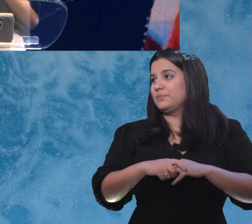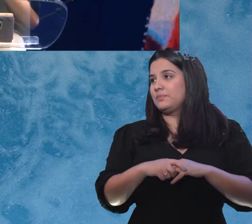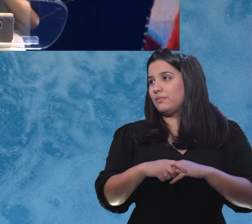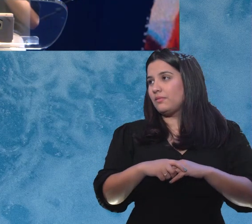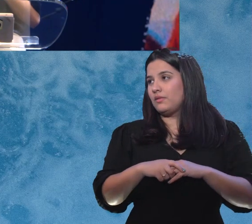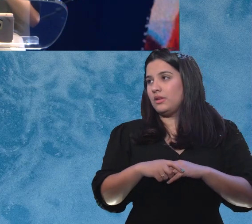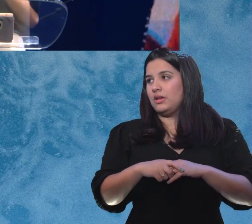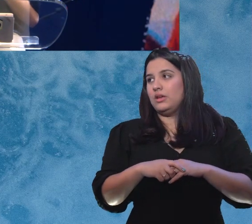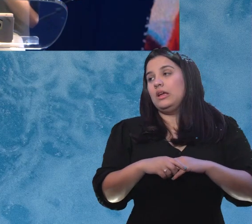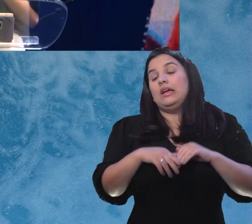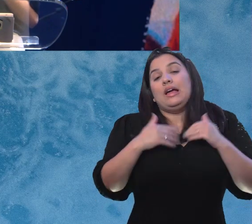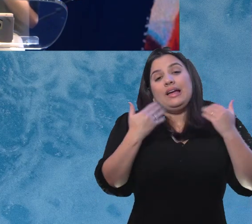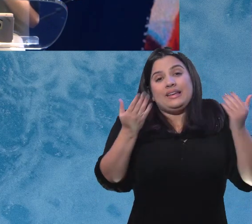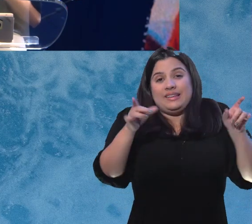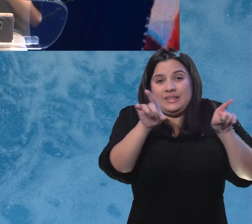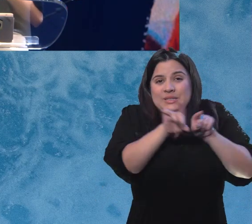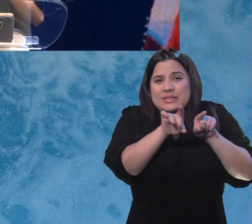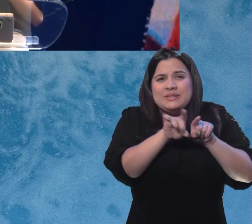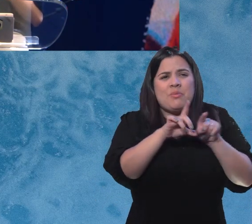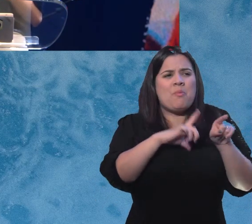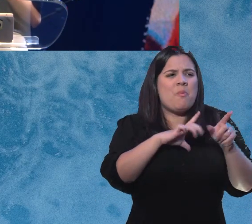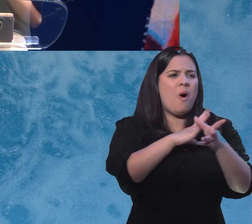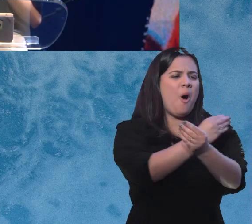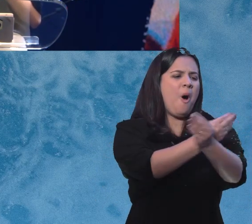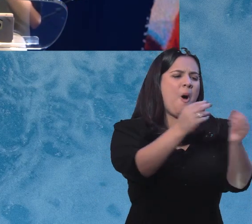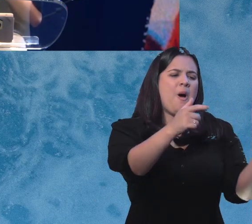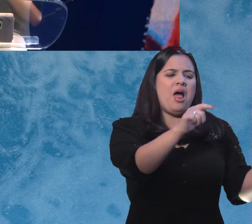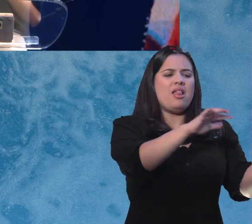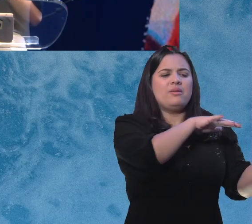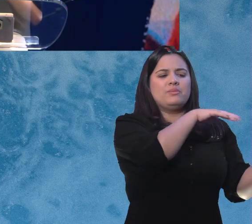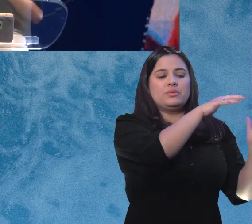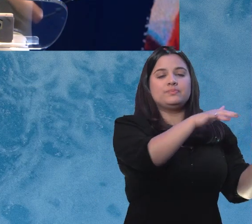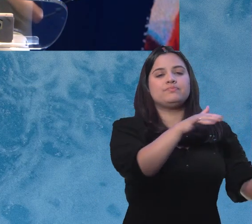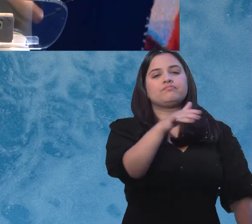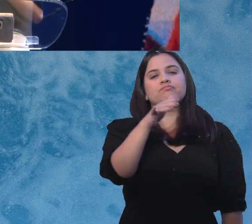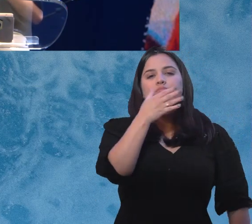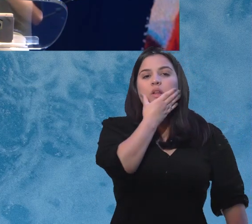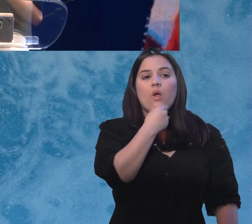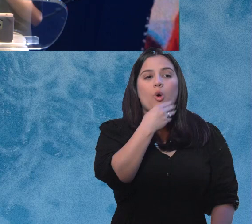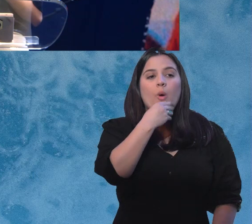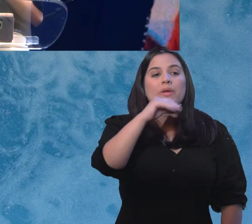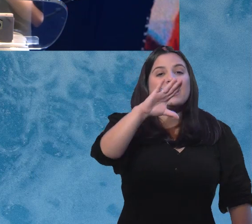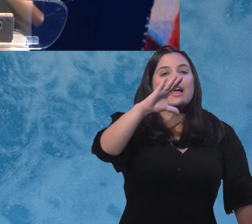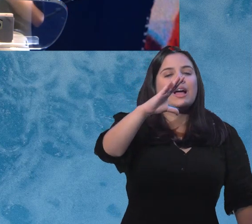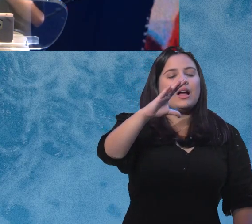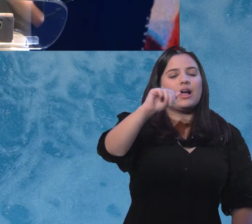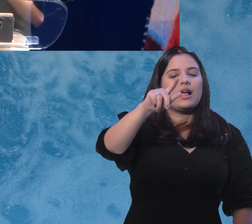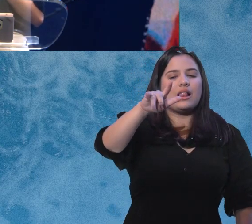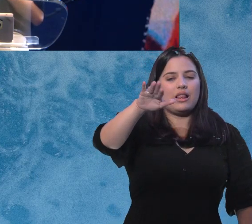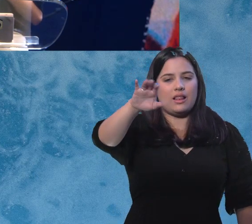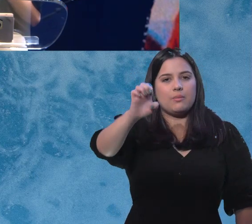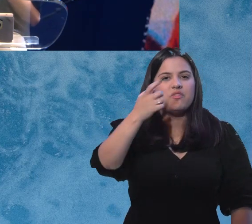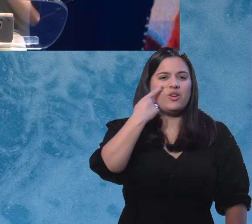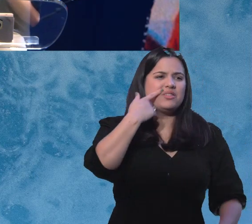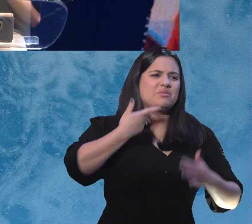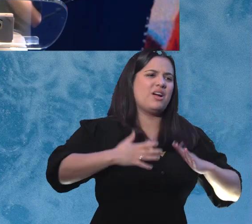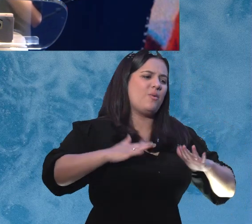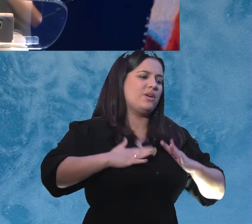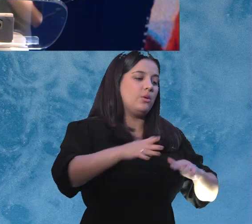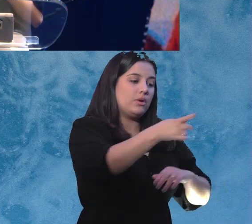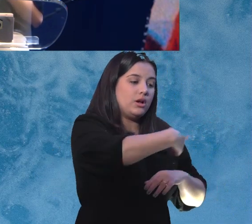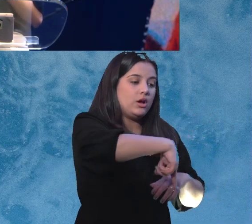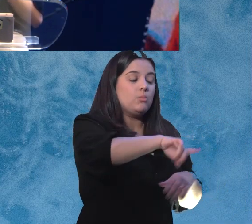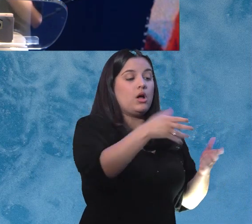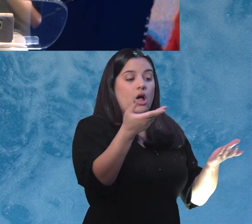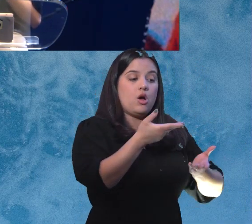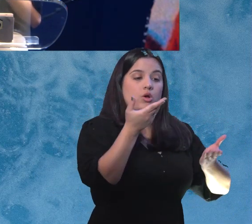mar Mediterrâneo e no vale do Jordão. Caleb tentou acalmar o povo que estava diante de Moisés. Vamos partir